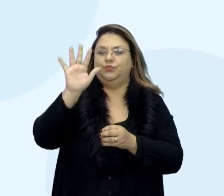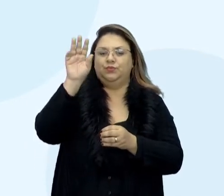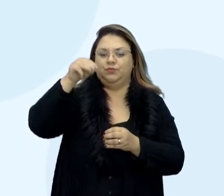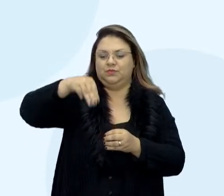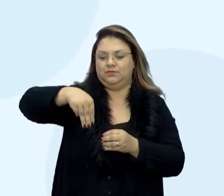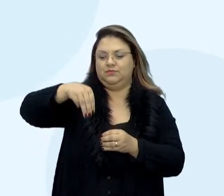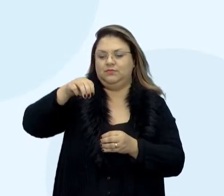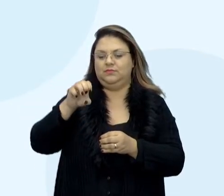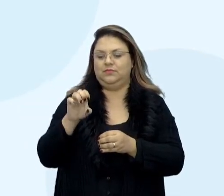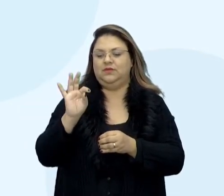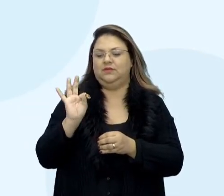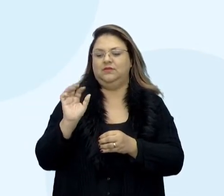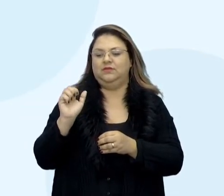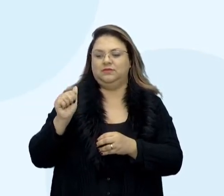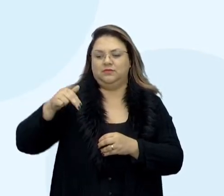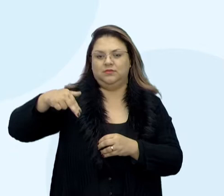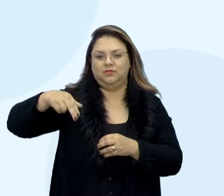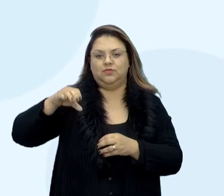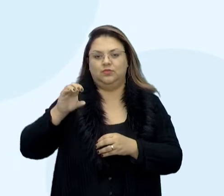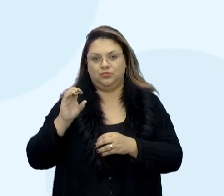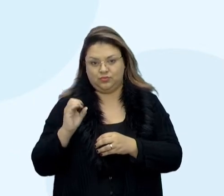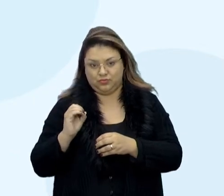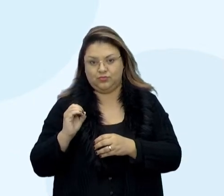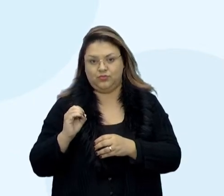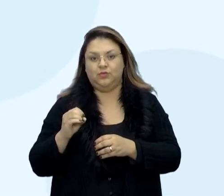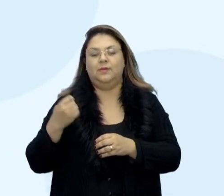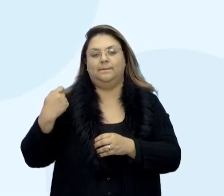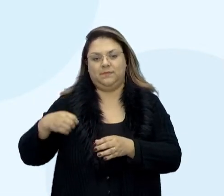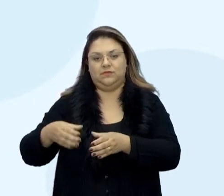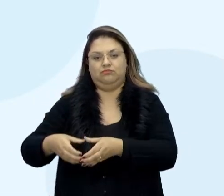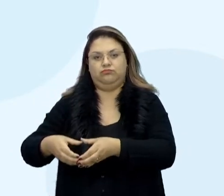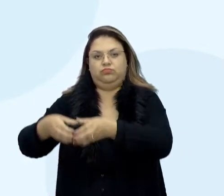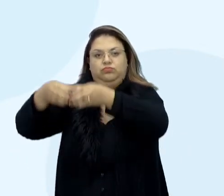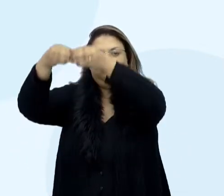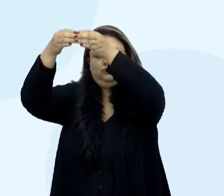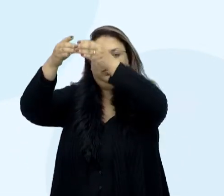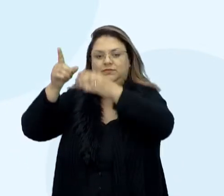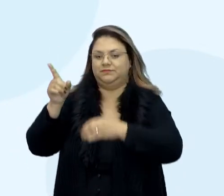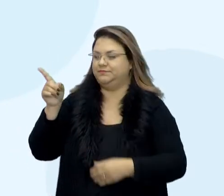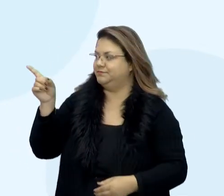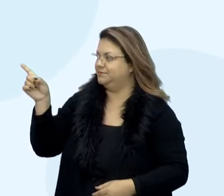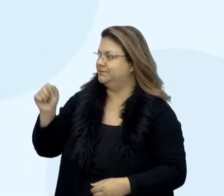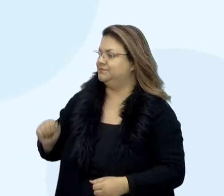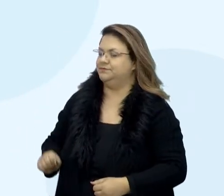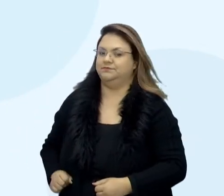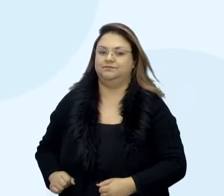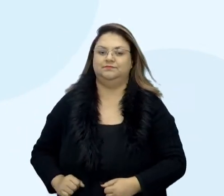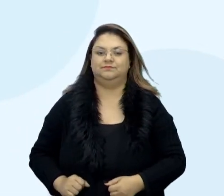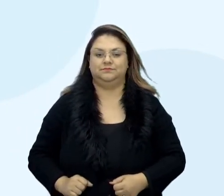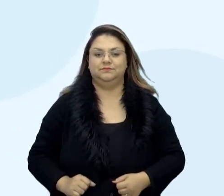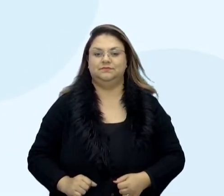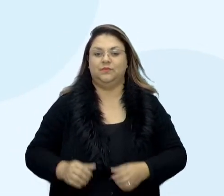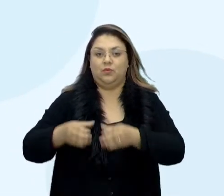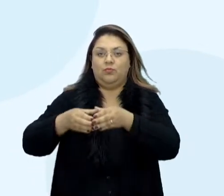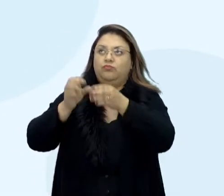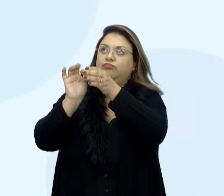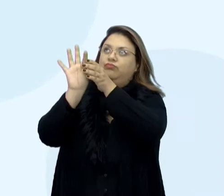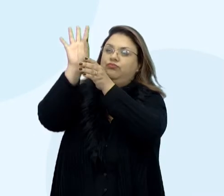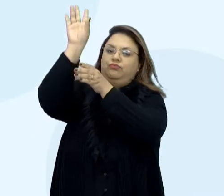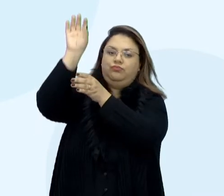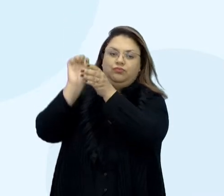tem que ter essa canalização de escape, né, do gás metano, que é um sistema de drenagem